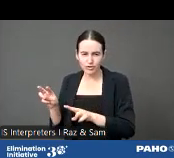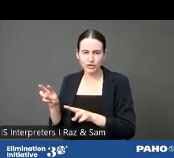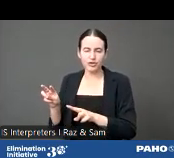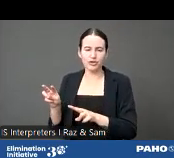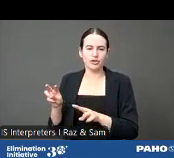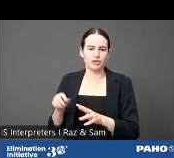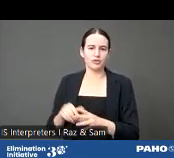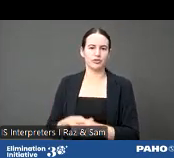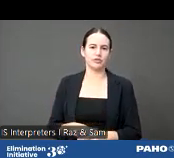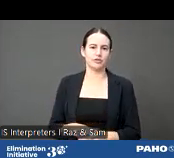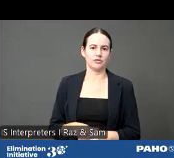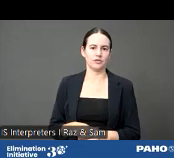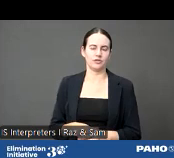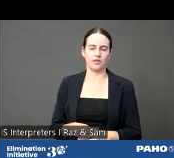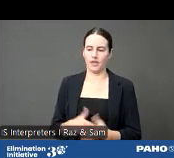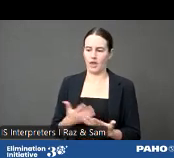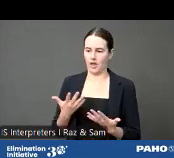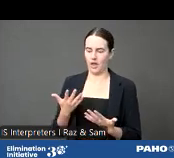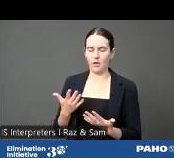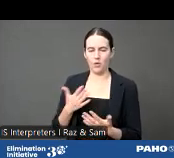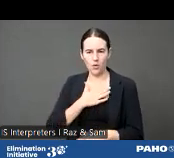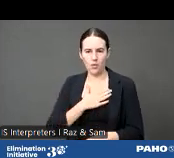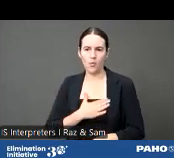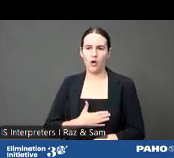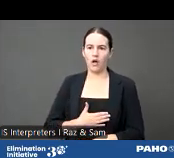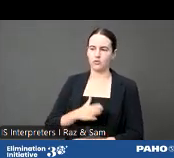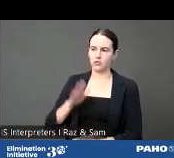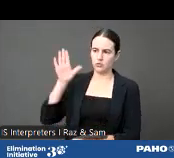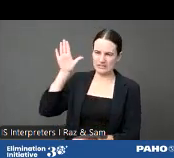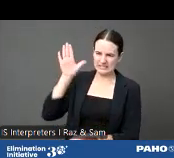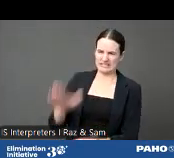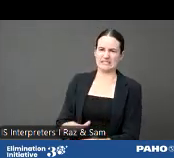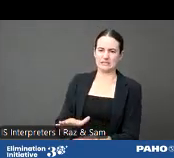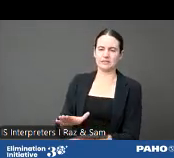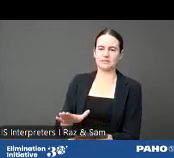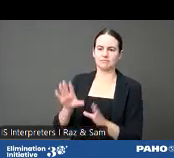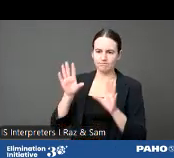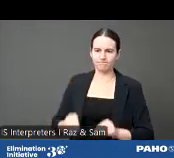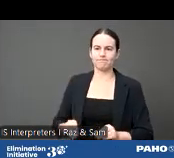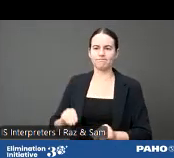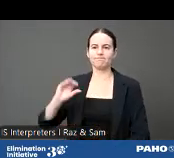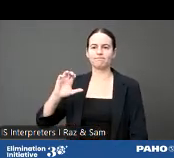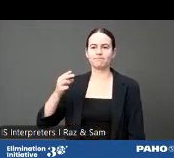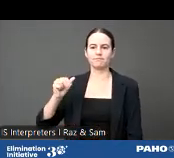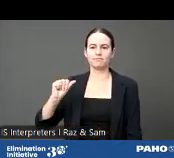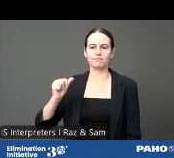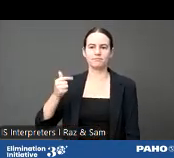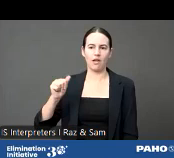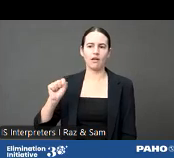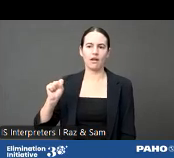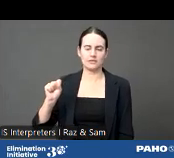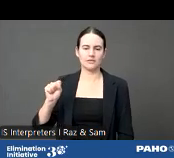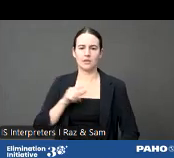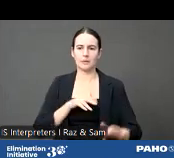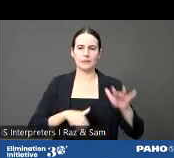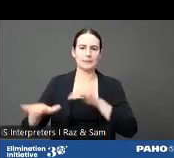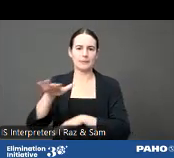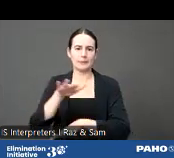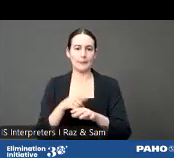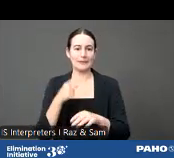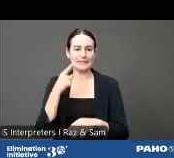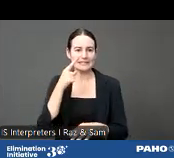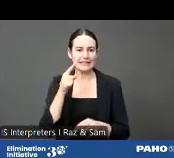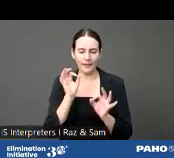os vetores. E aqui podemos ver, então, onde nos países já alcançamos, está em verde, as